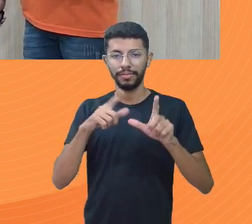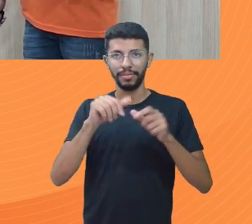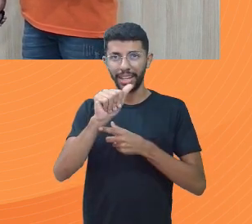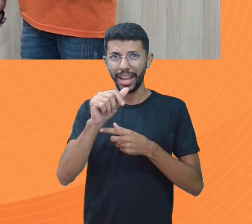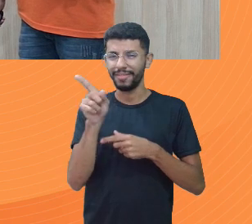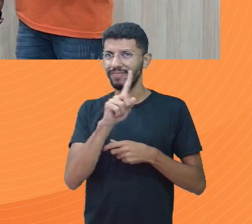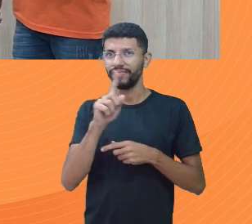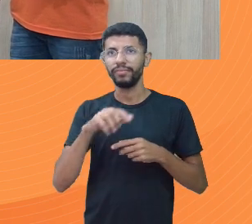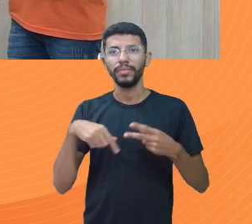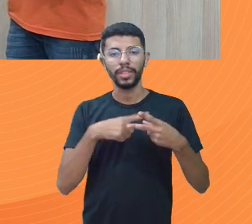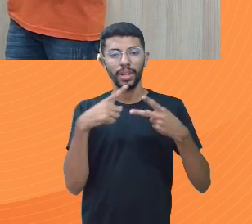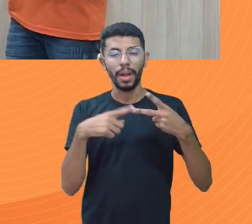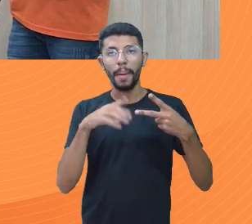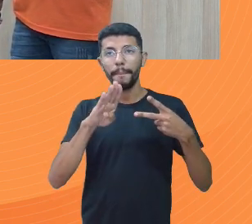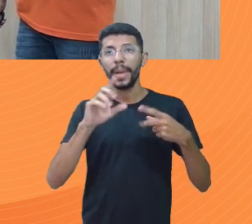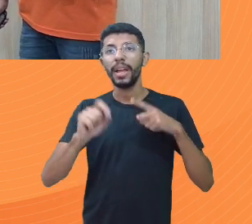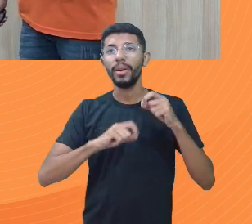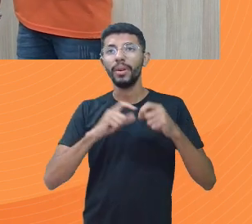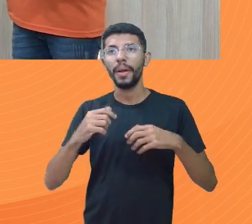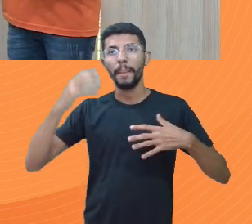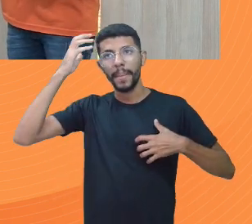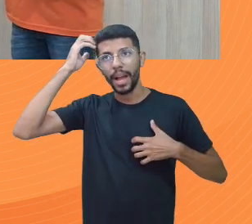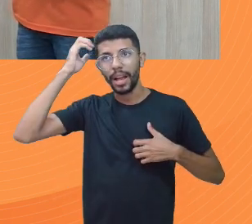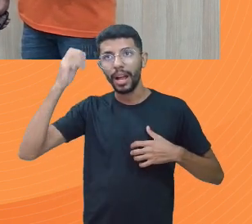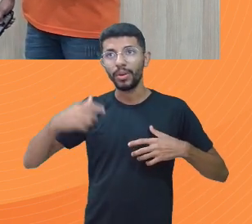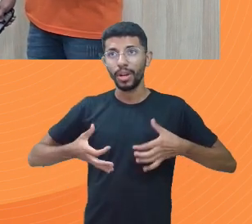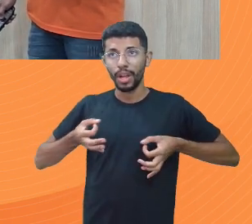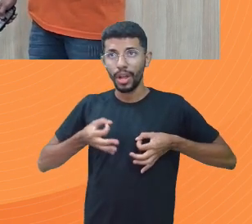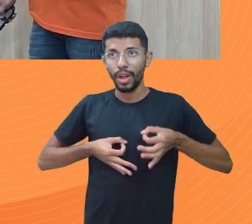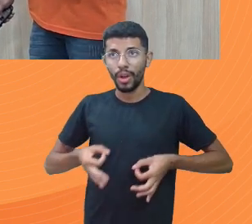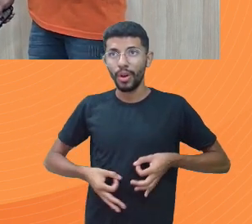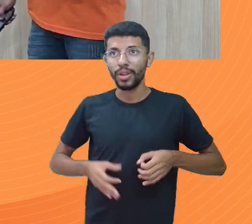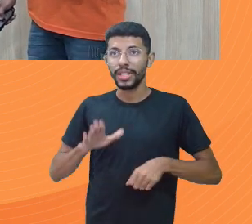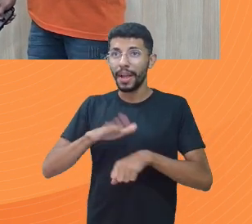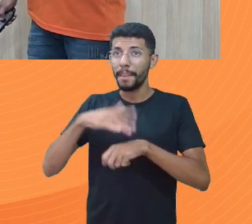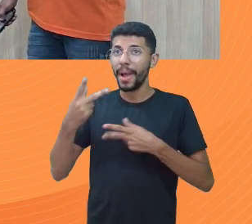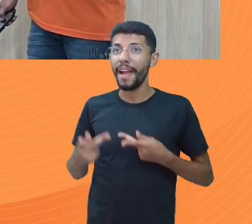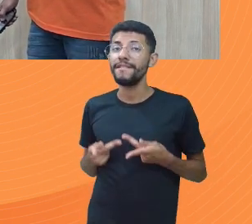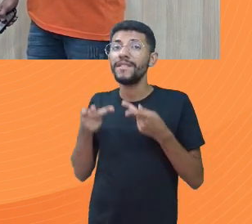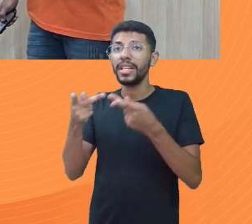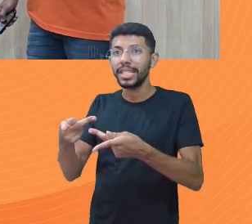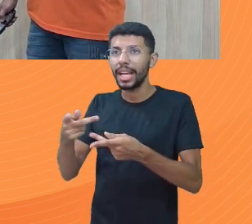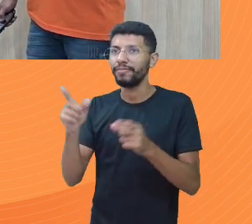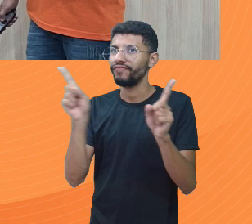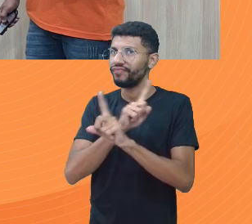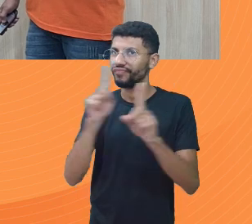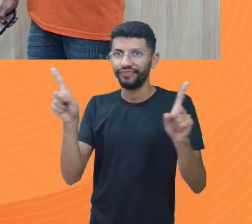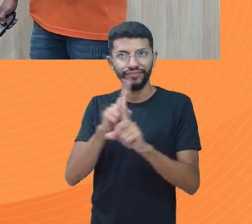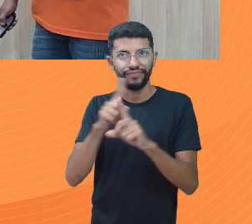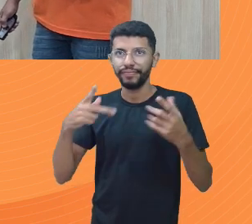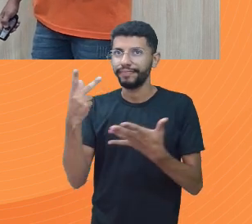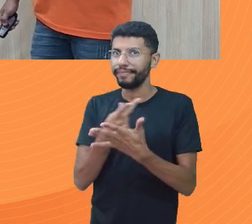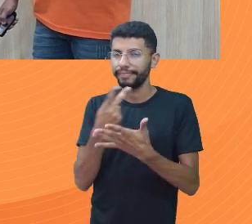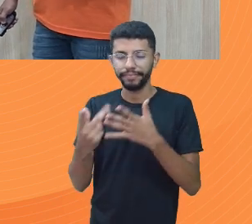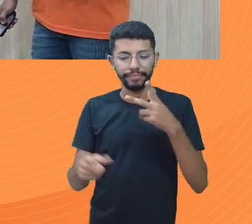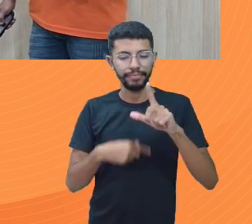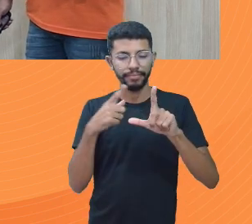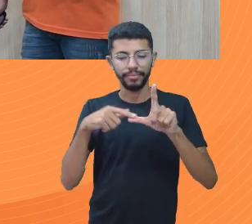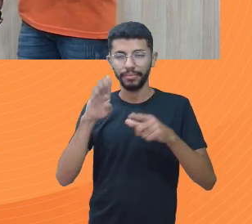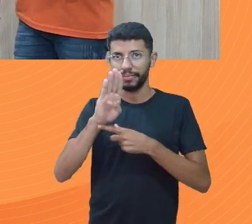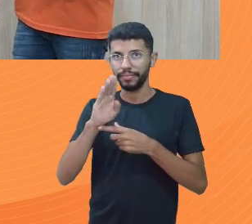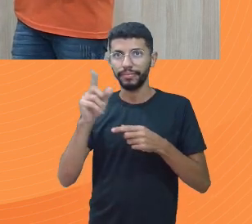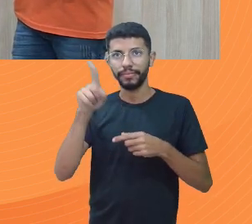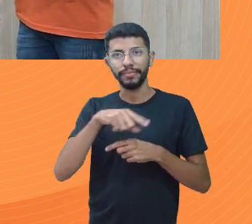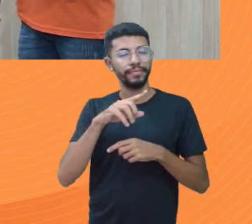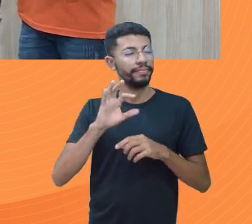as onças foram os animais mais visitados. Macacos, sim. Onças, não, foram os tigres. Letra B está fora. Letra